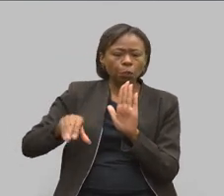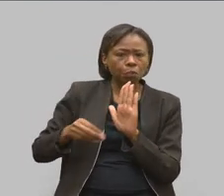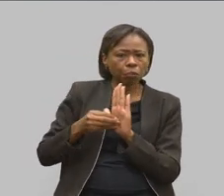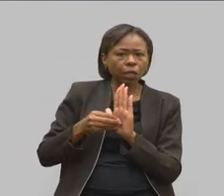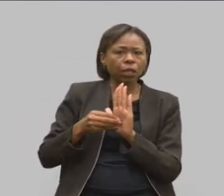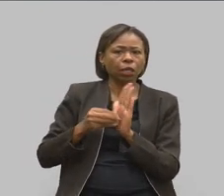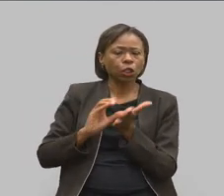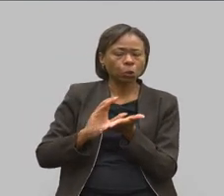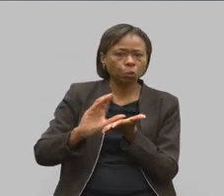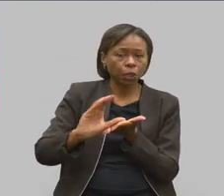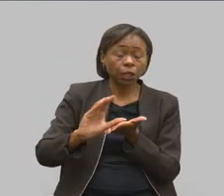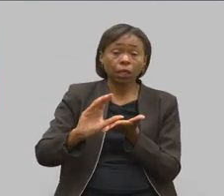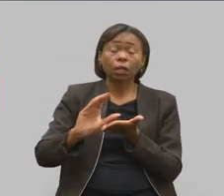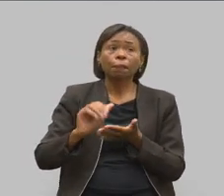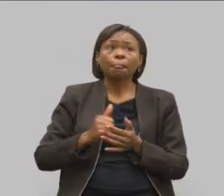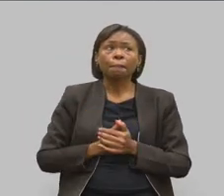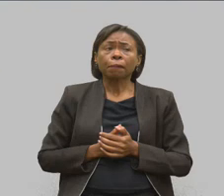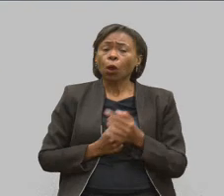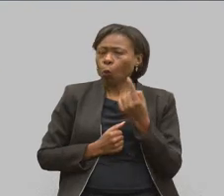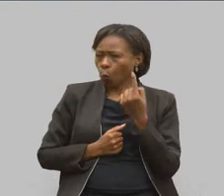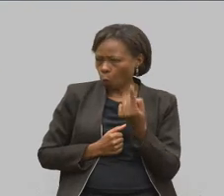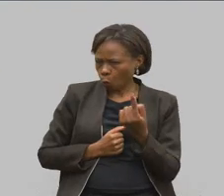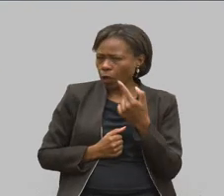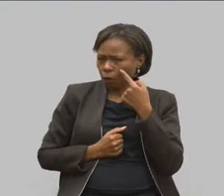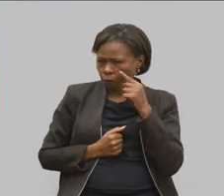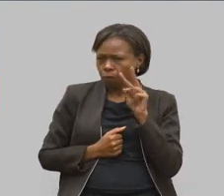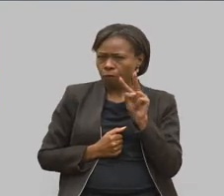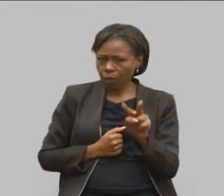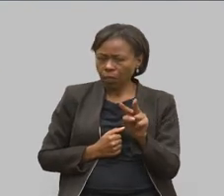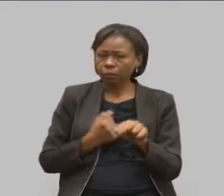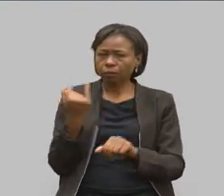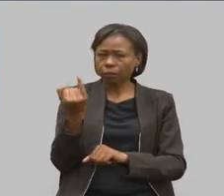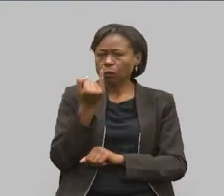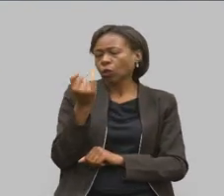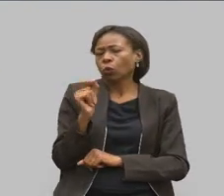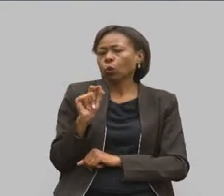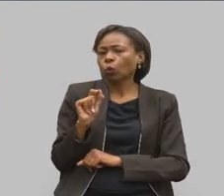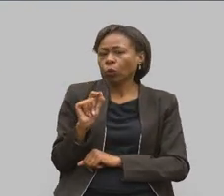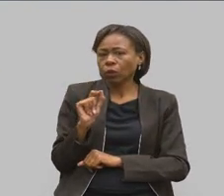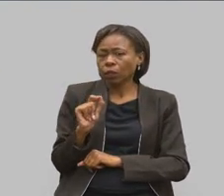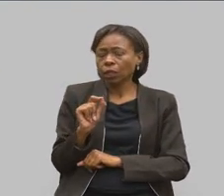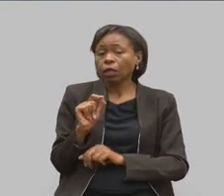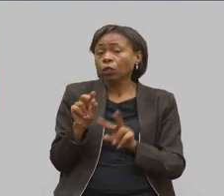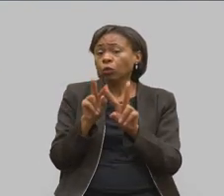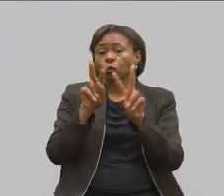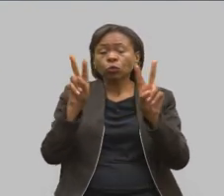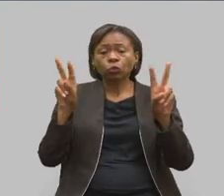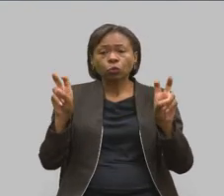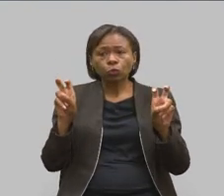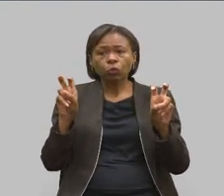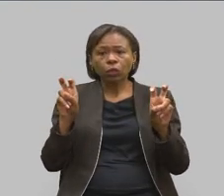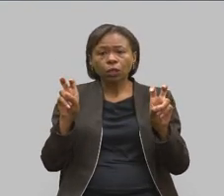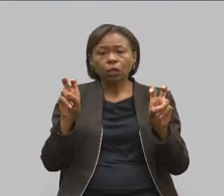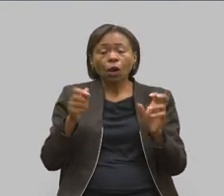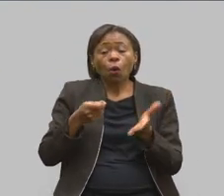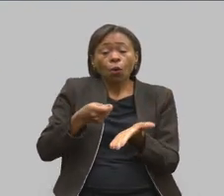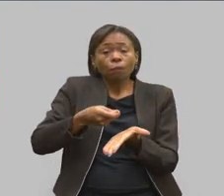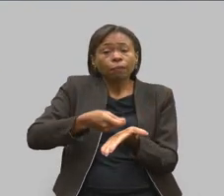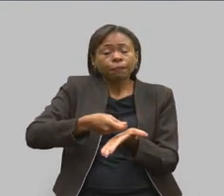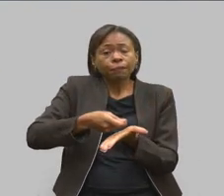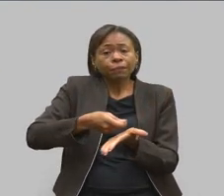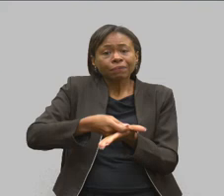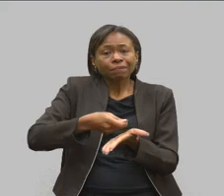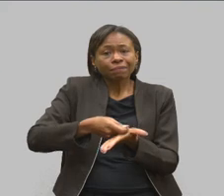inclusive uma das que eu vejo assim com muita importância é que dispõe sobre a obrigatoriedade de